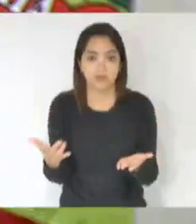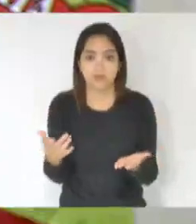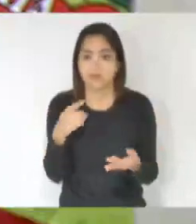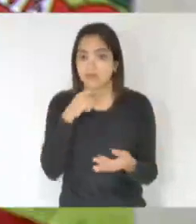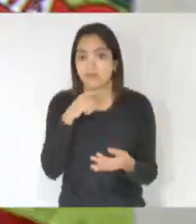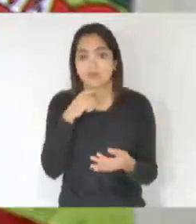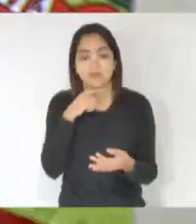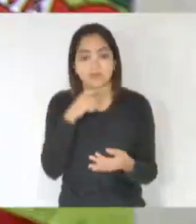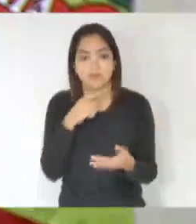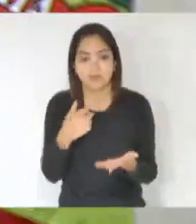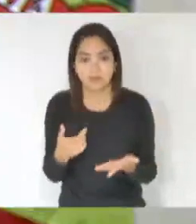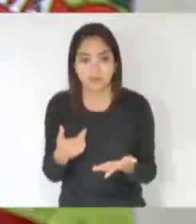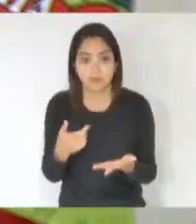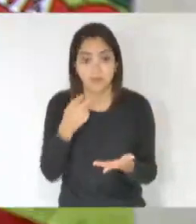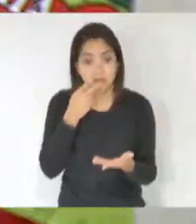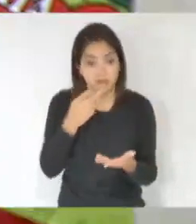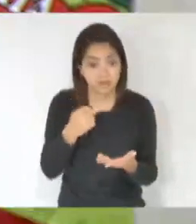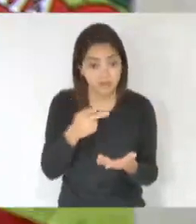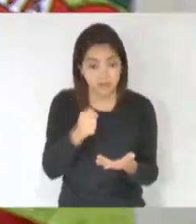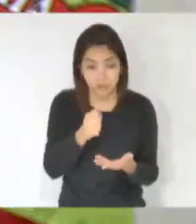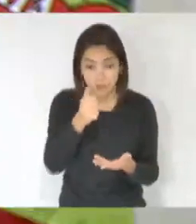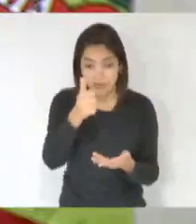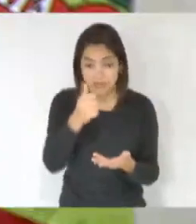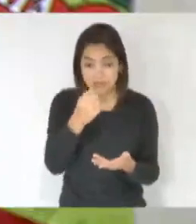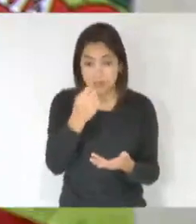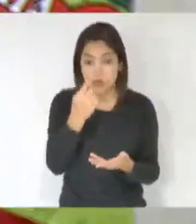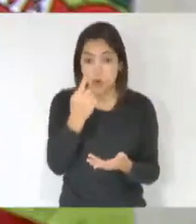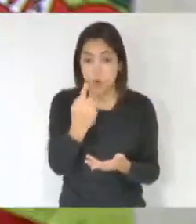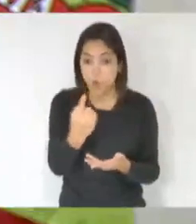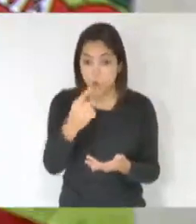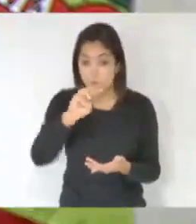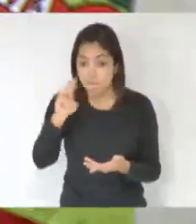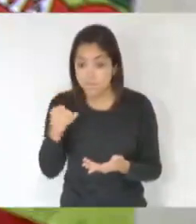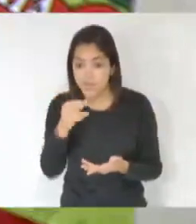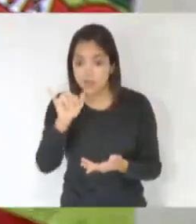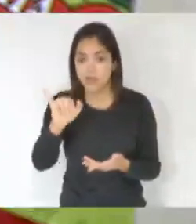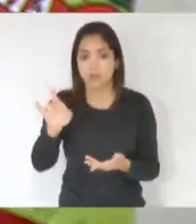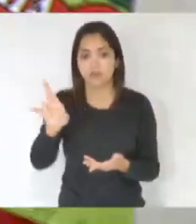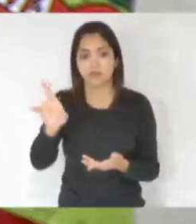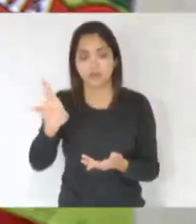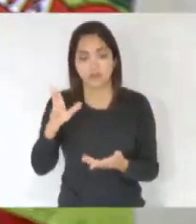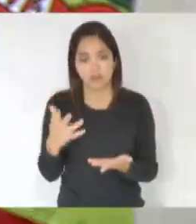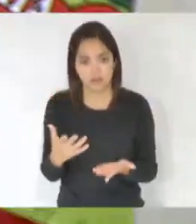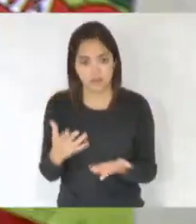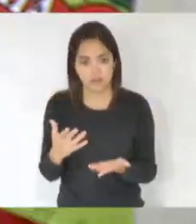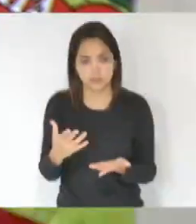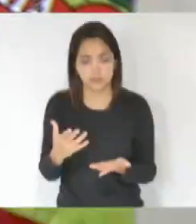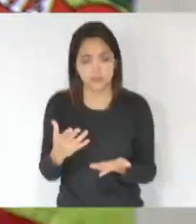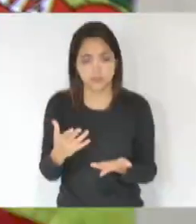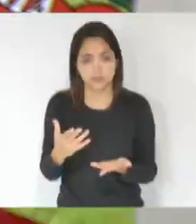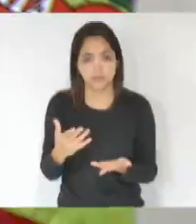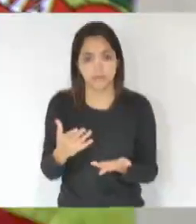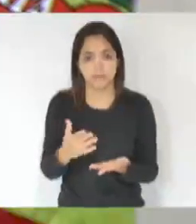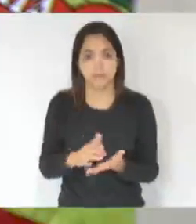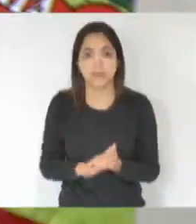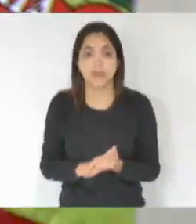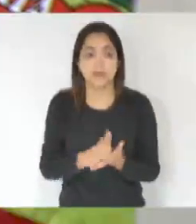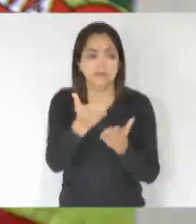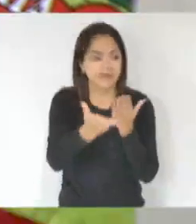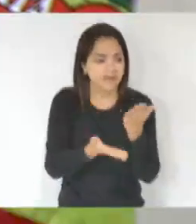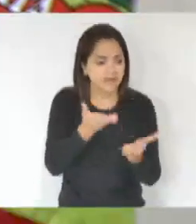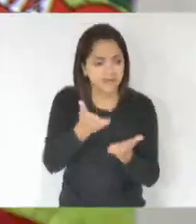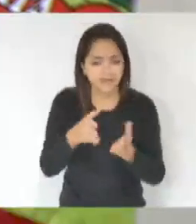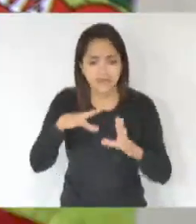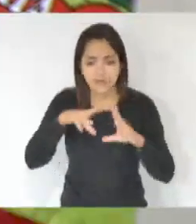porque a gente está falando aí de quase R$1 bilhão para aplicar de fonte 100, para atender todas as